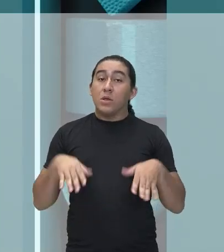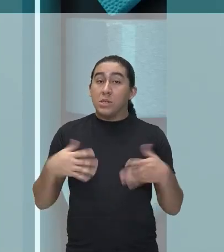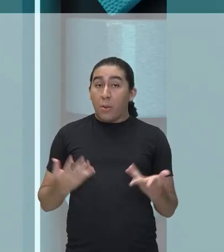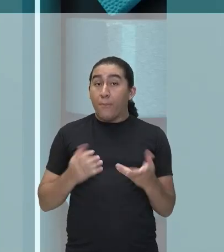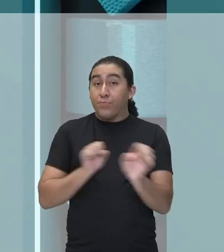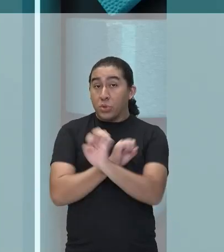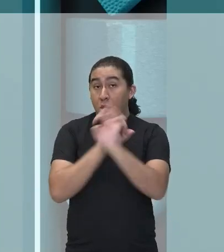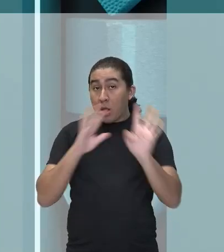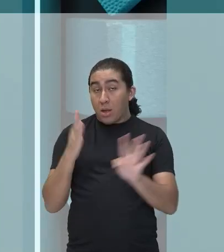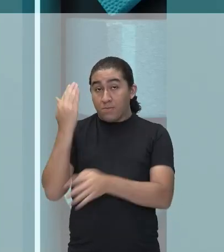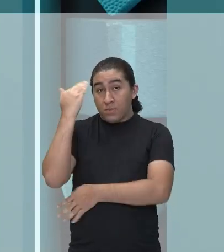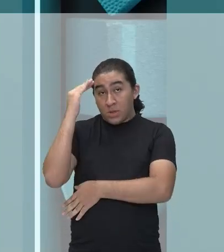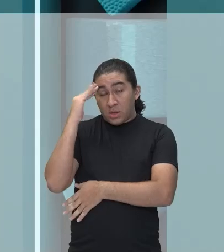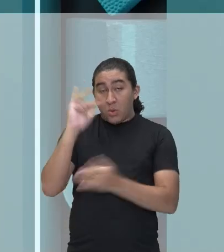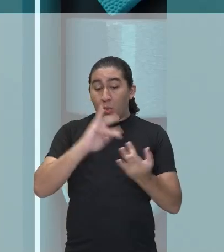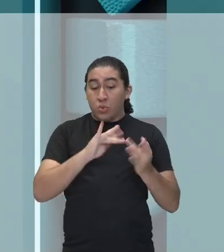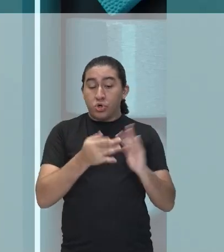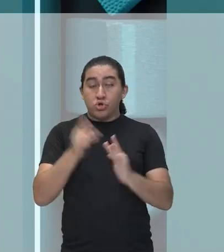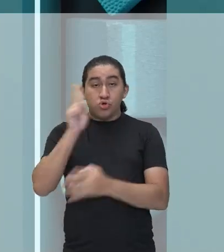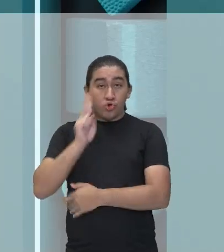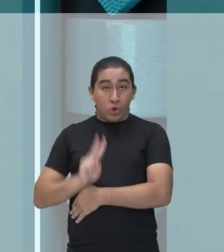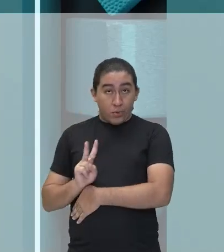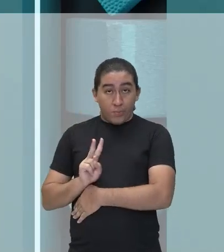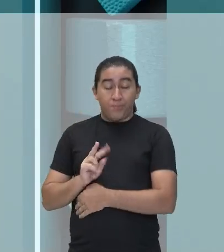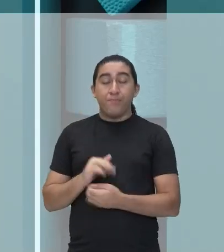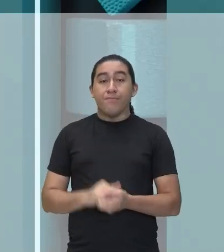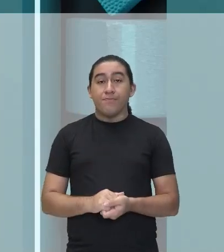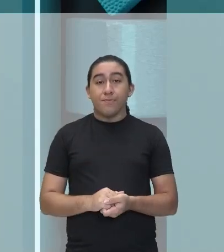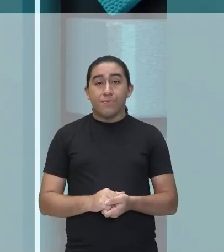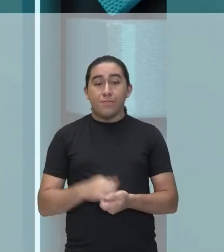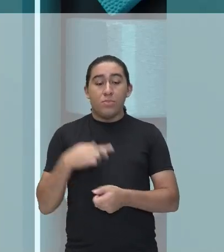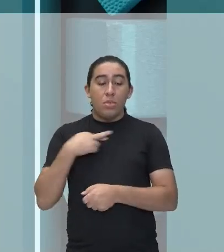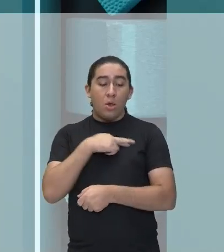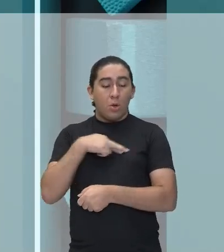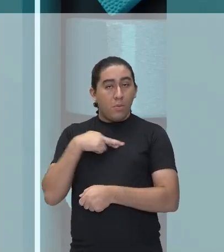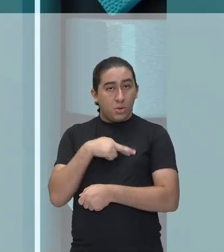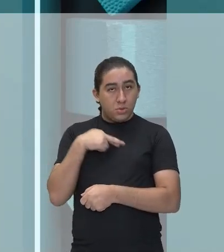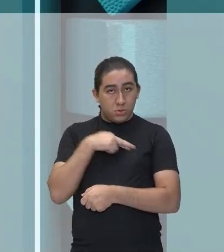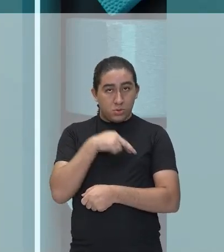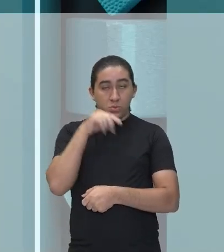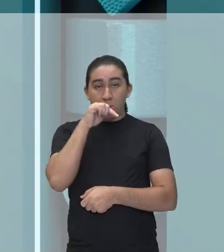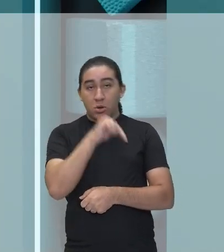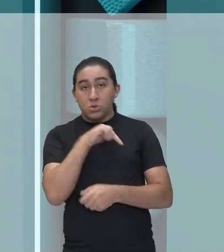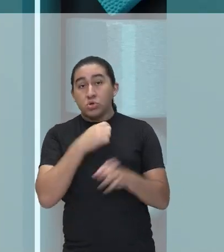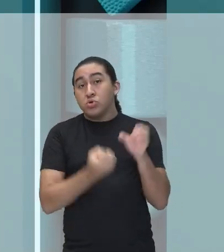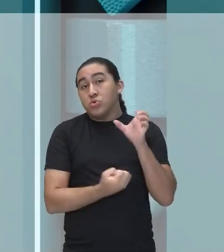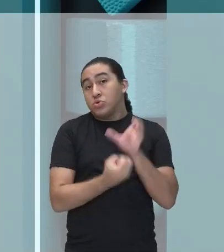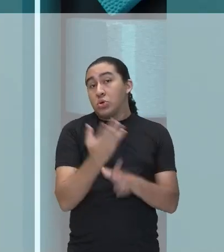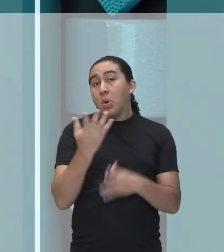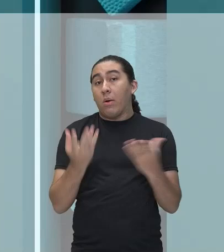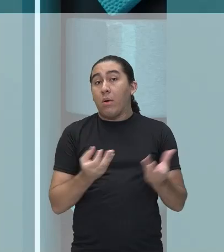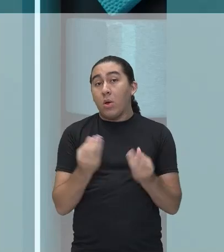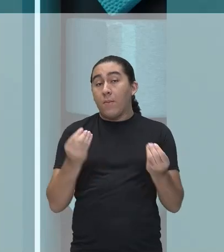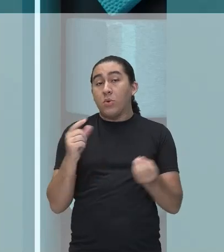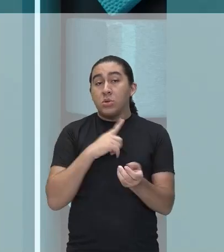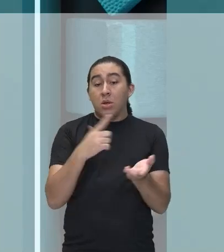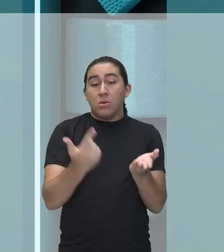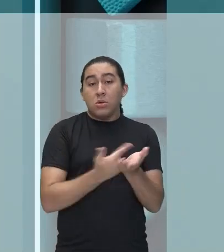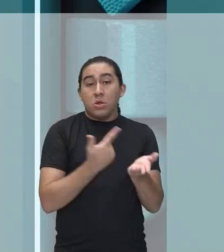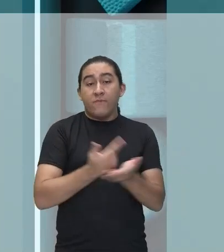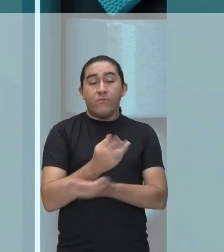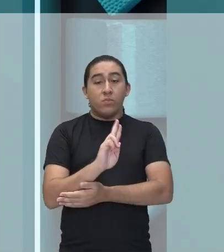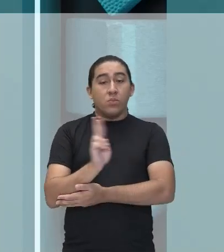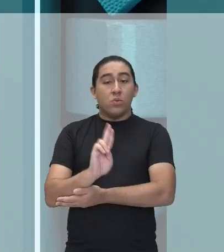contexto histórico. Então, o romantismo, né, ele surgiu através de uma obra